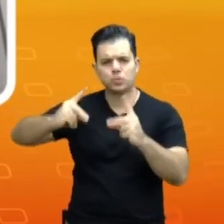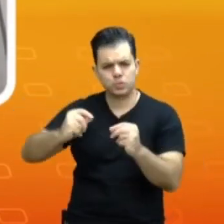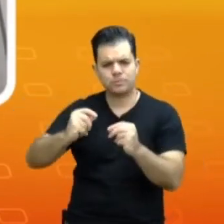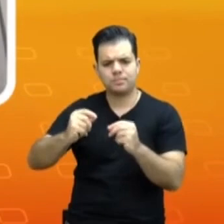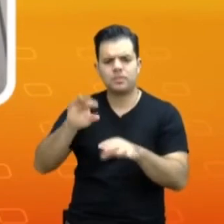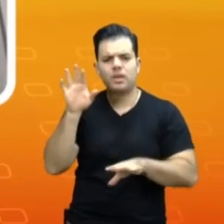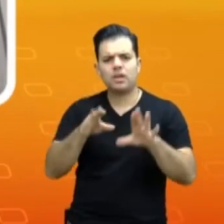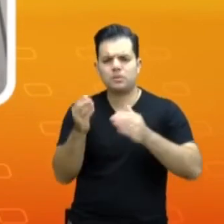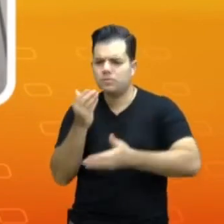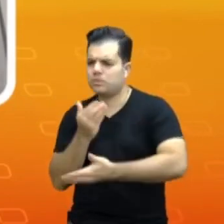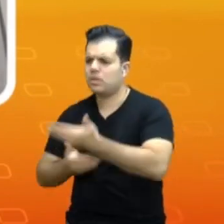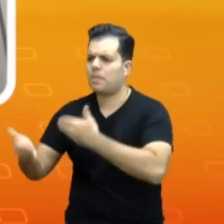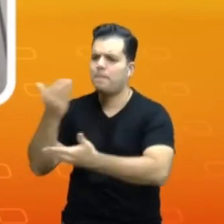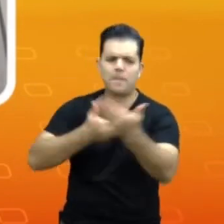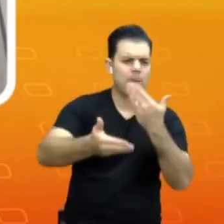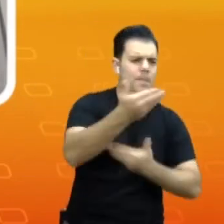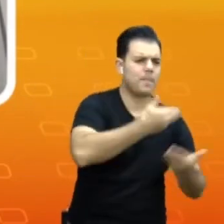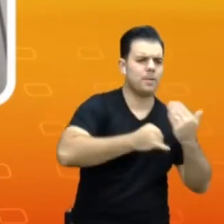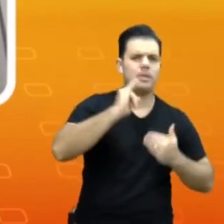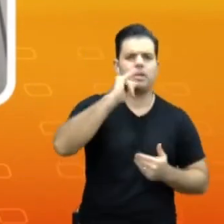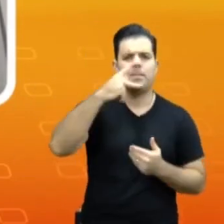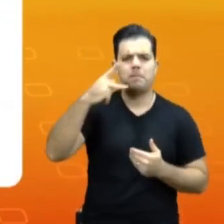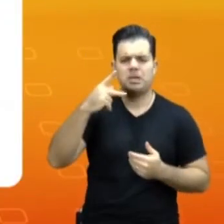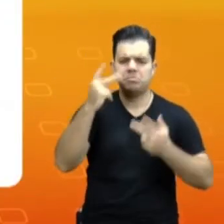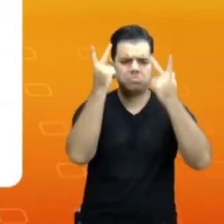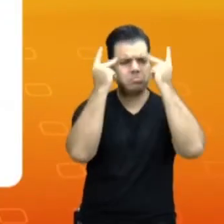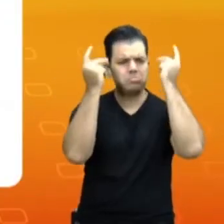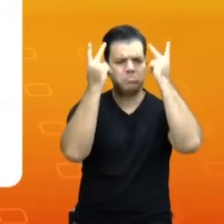cuspir esse tráfego IP para fora daqui.